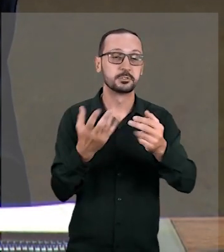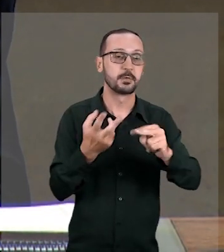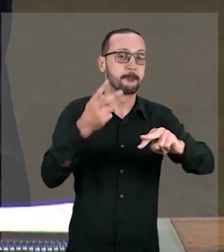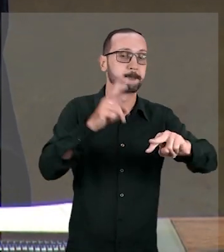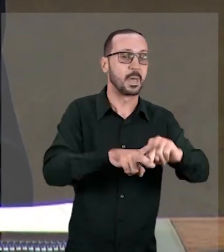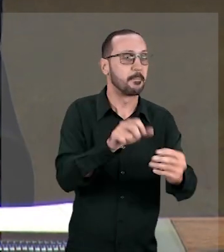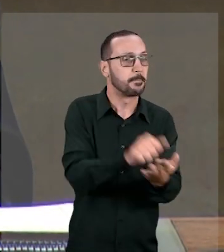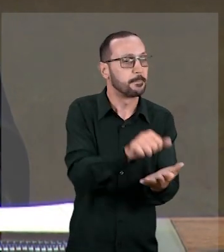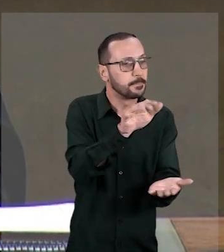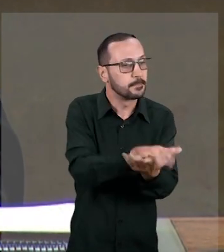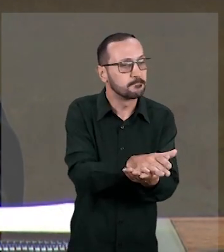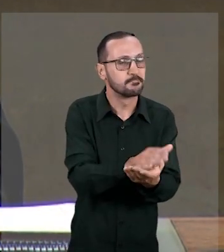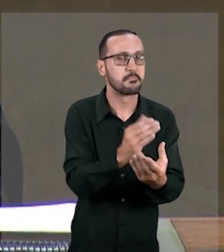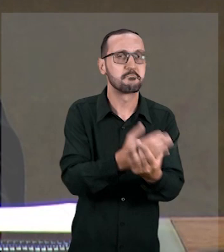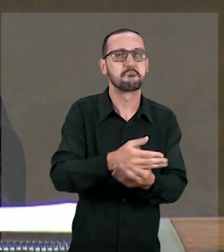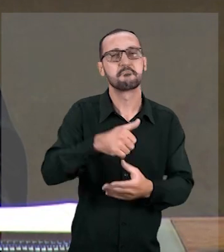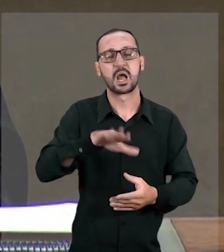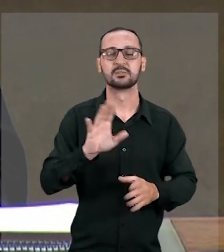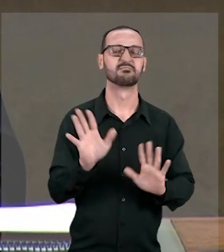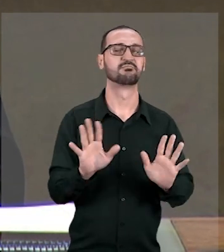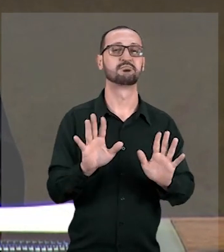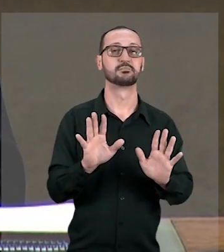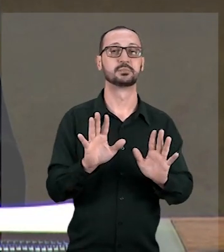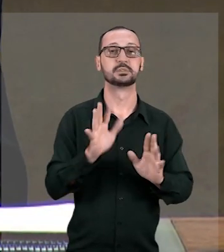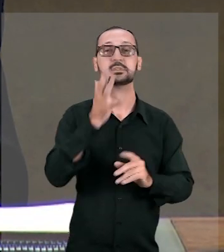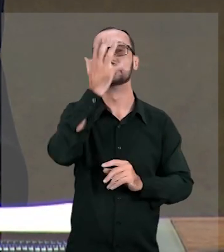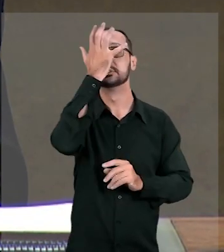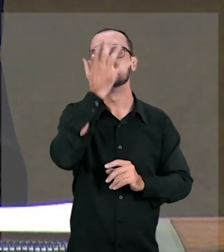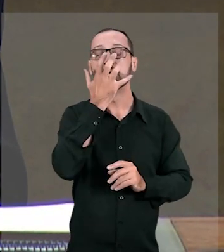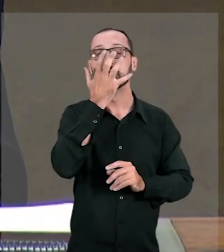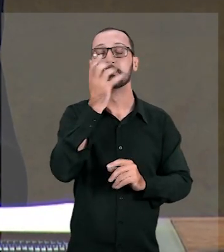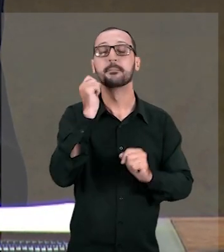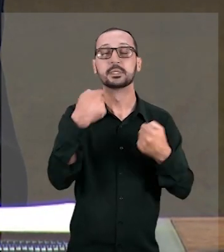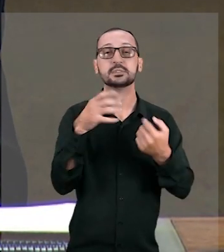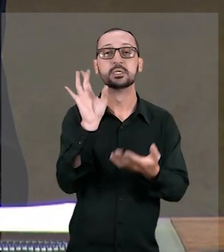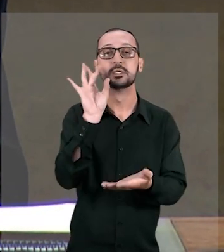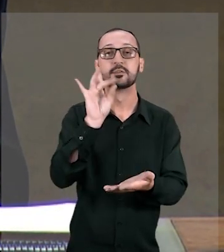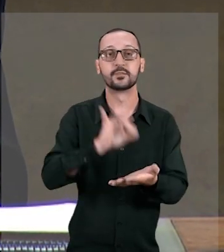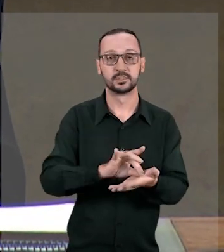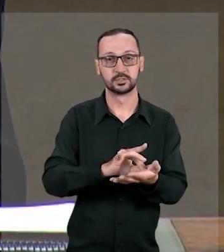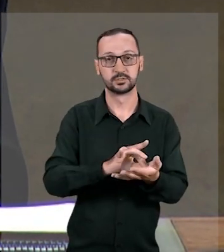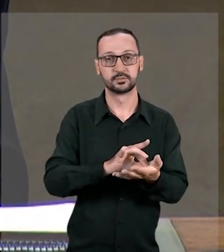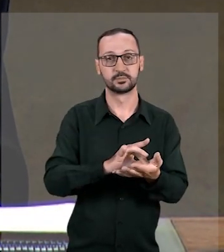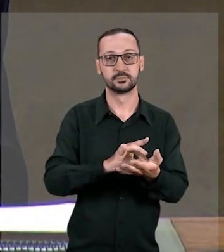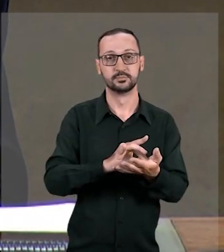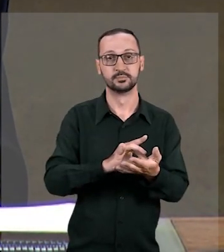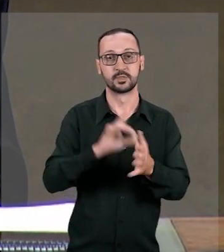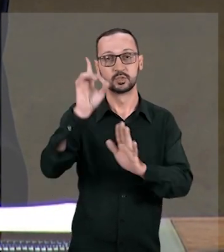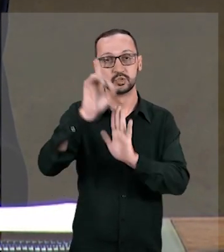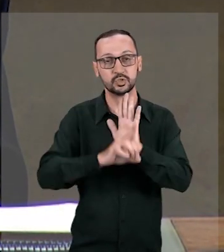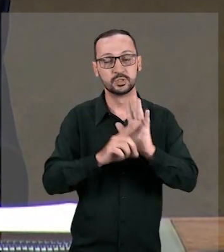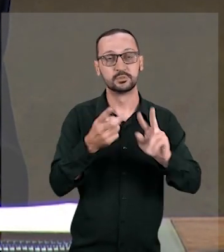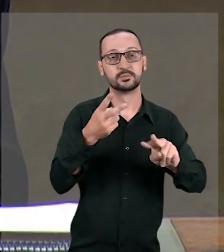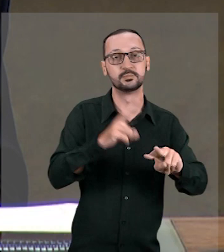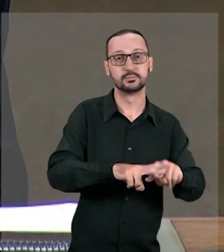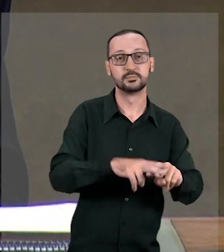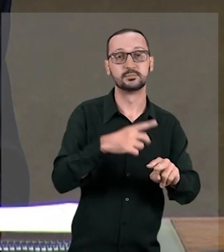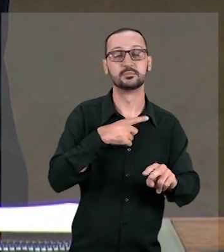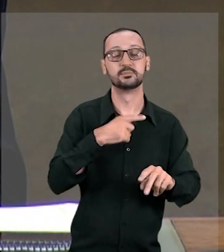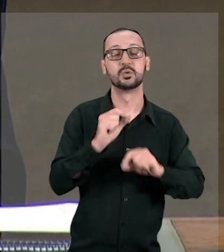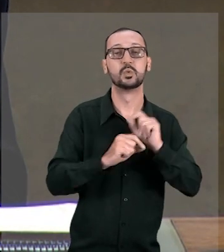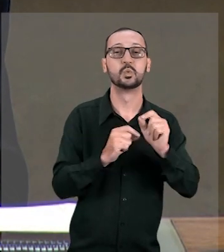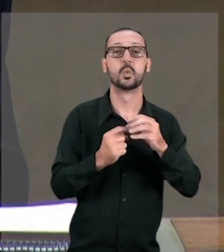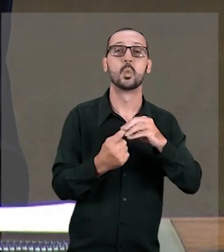penas. Sério significa que ele tem que ser efetivo. Para o direito penal desempenhar